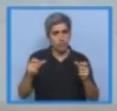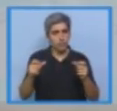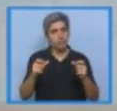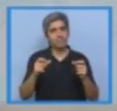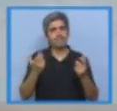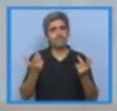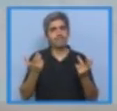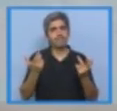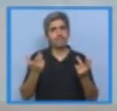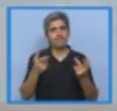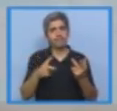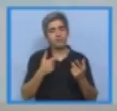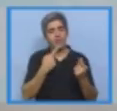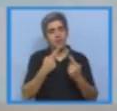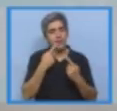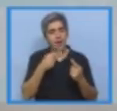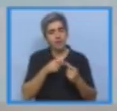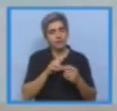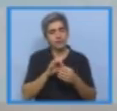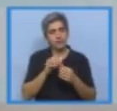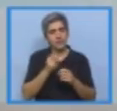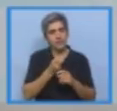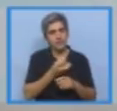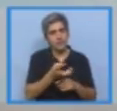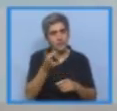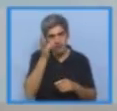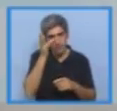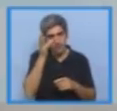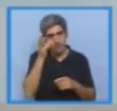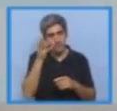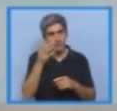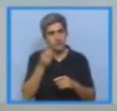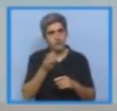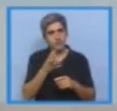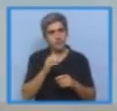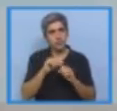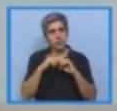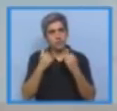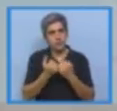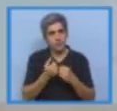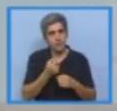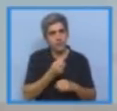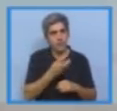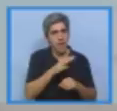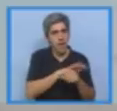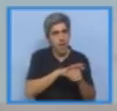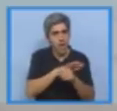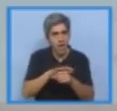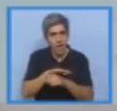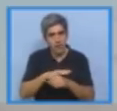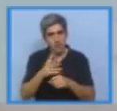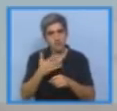encontrariam, de gerar diálogos e pontes com várias partes da sociedade e com vários